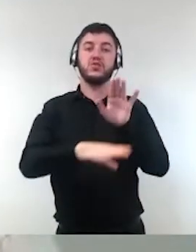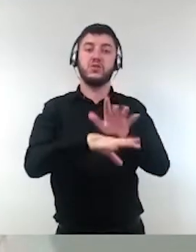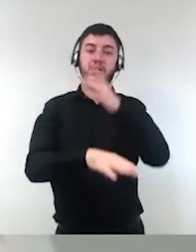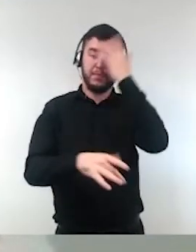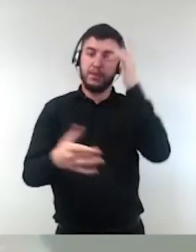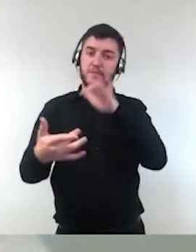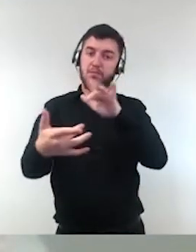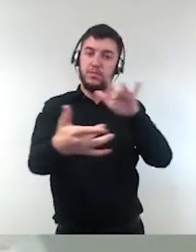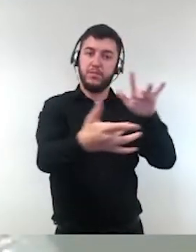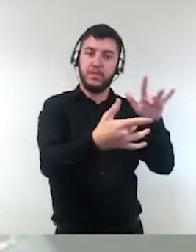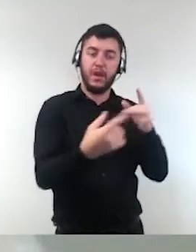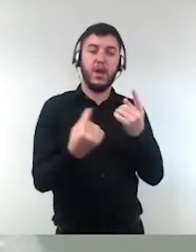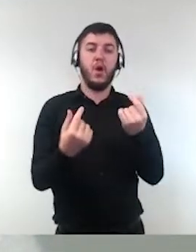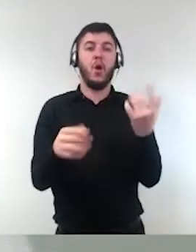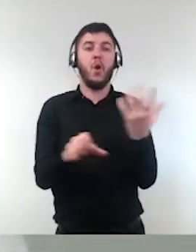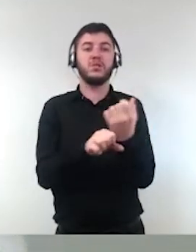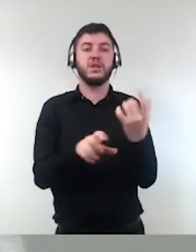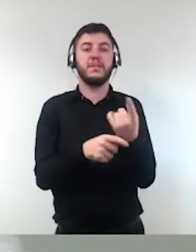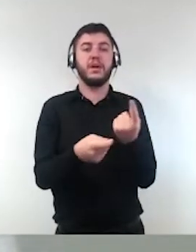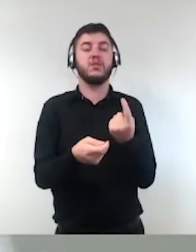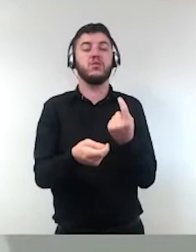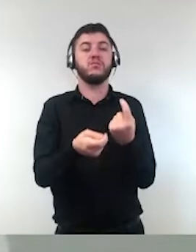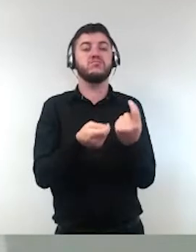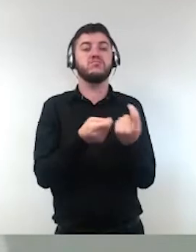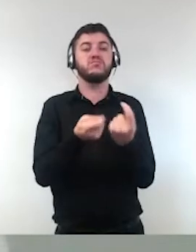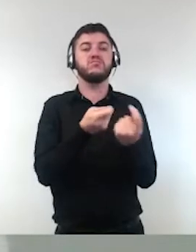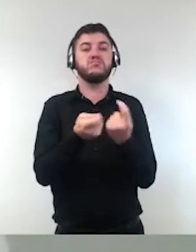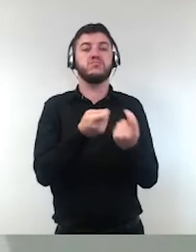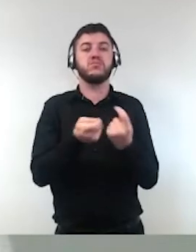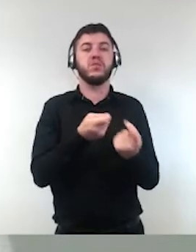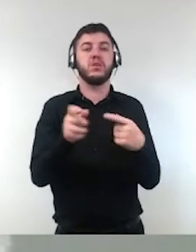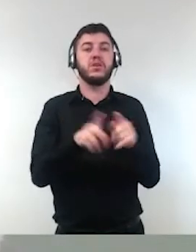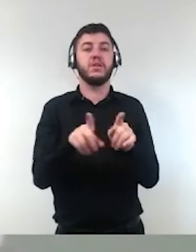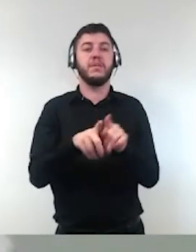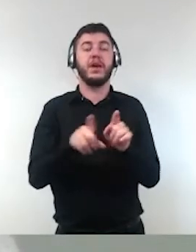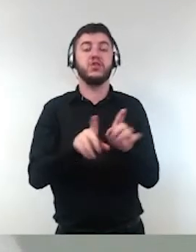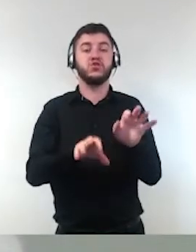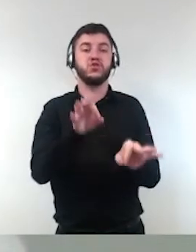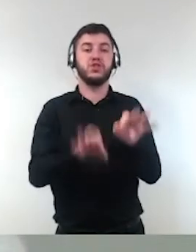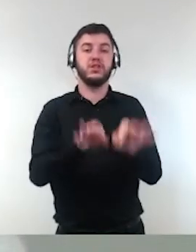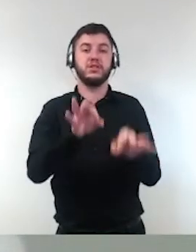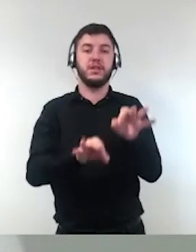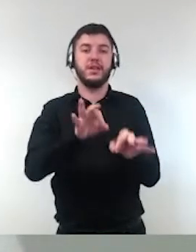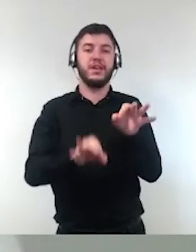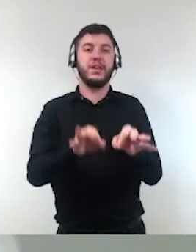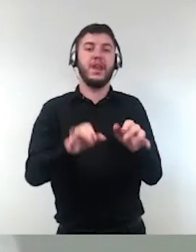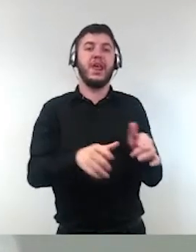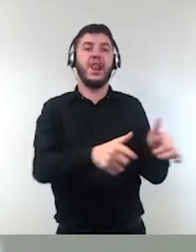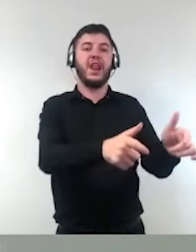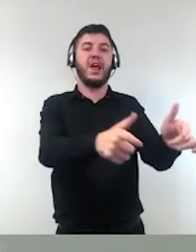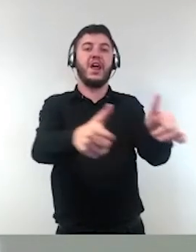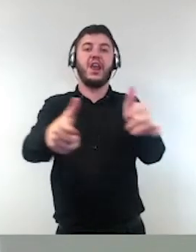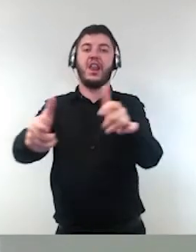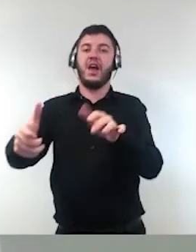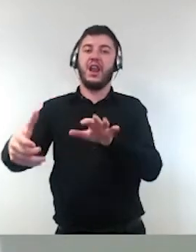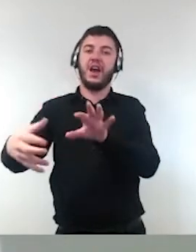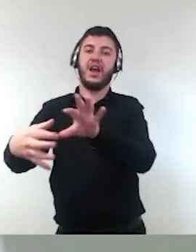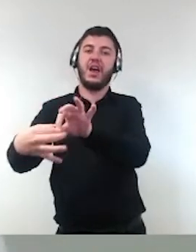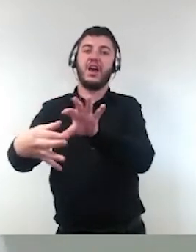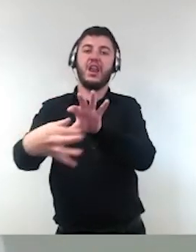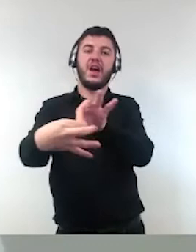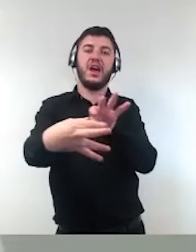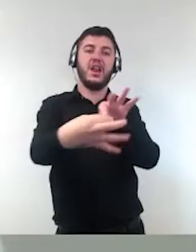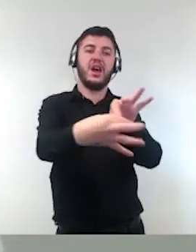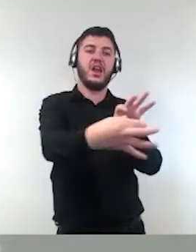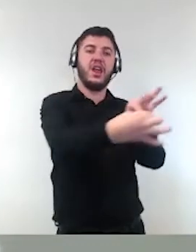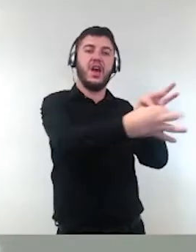economiza orçamento e faz com que a justiça esteja em todos os lugares. E eu finalizo dizendo da importância que tenho